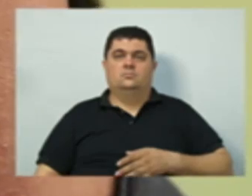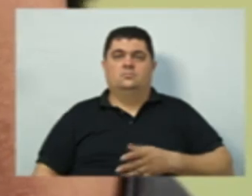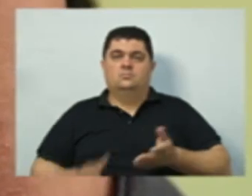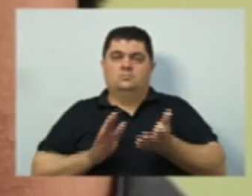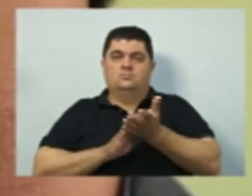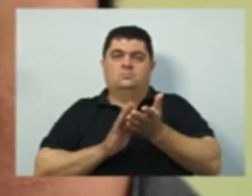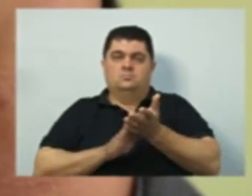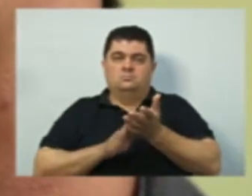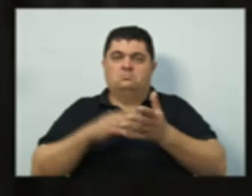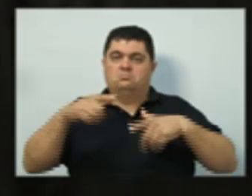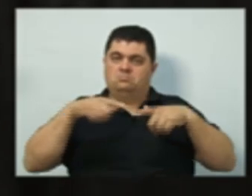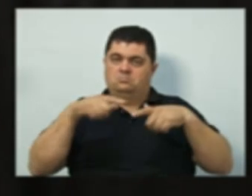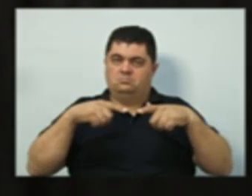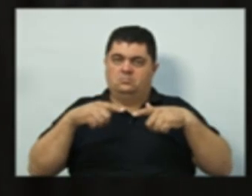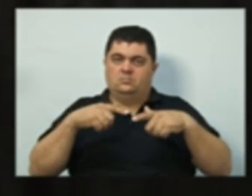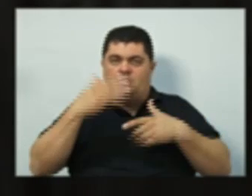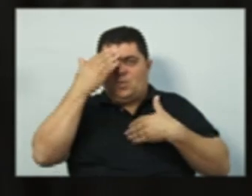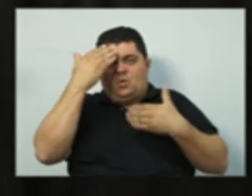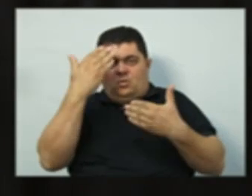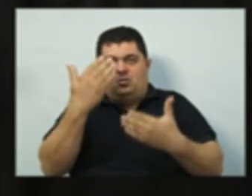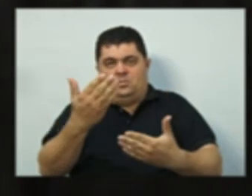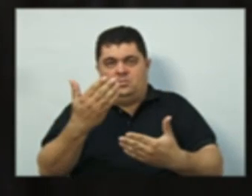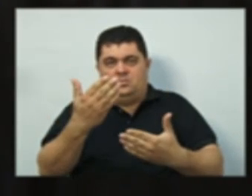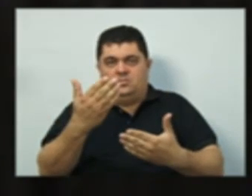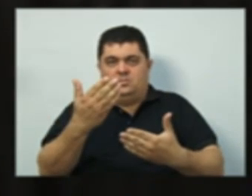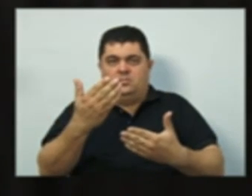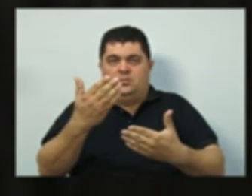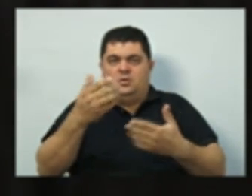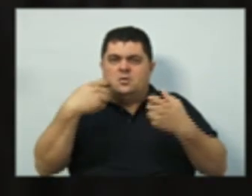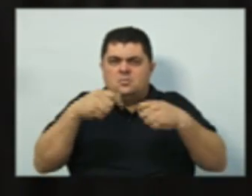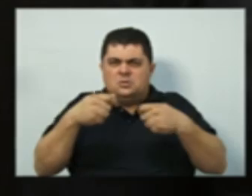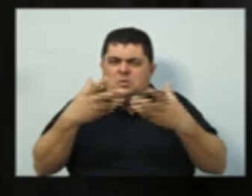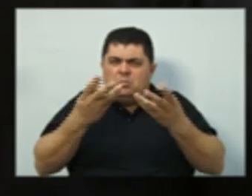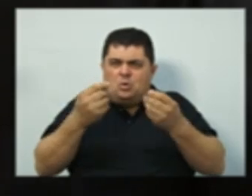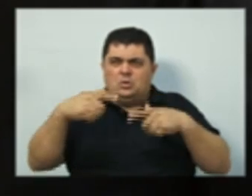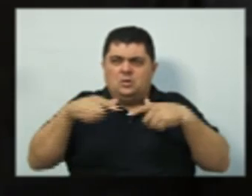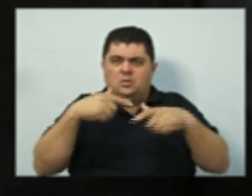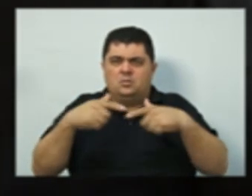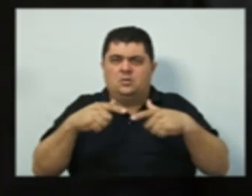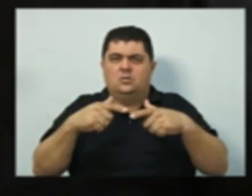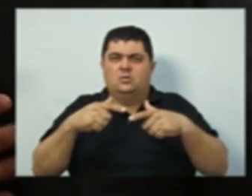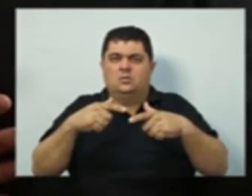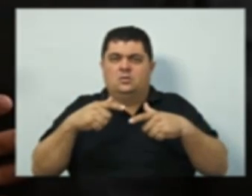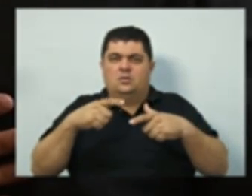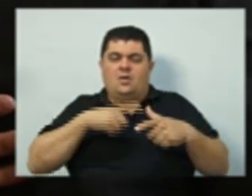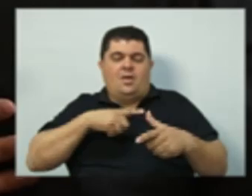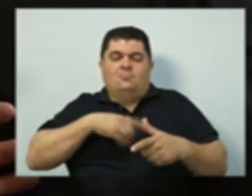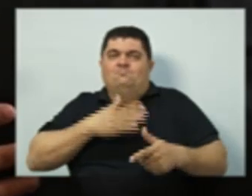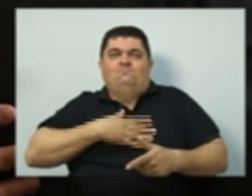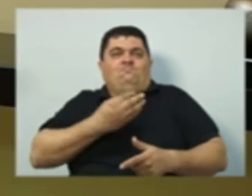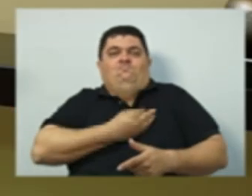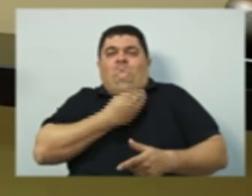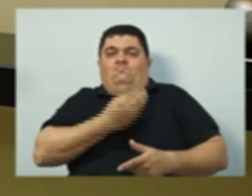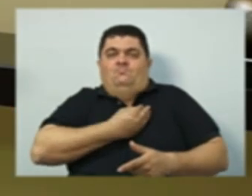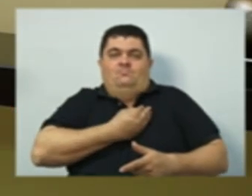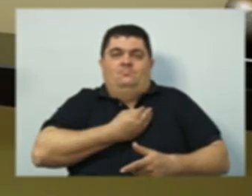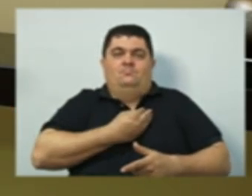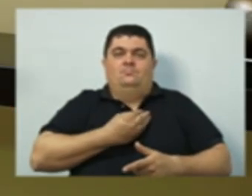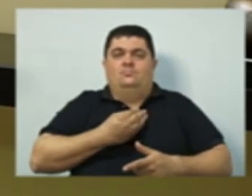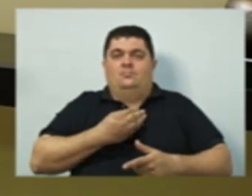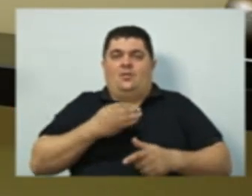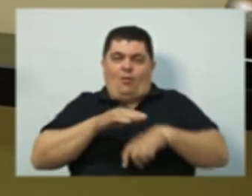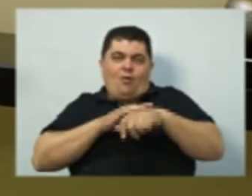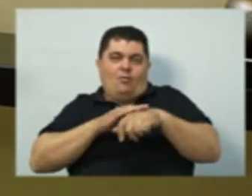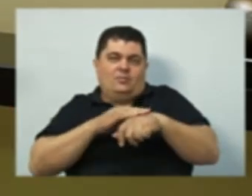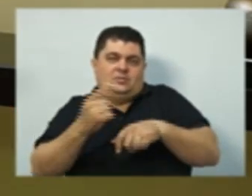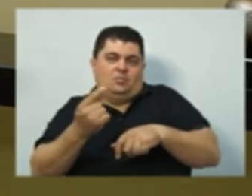Parabéns pelo emprego. Obrigado. Você precisa muito do emprego? Cara, esse é o emprego da minha vida. Então vem cá, vamos conversar um